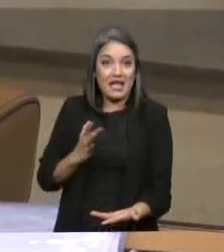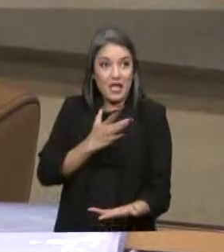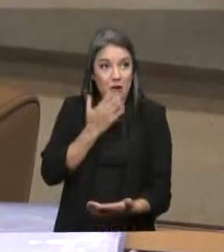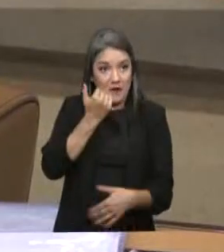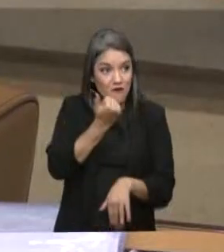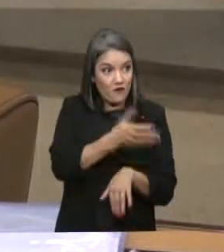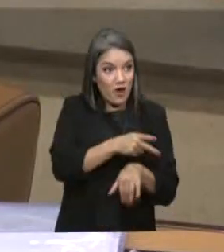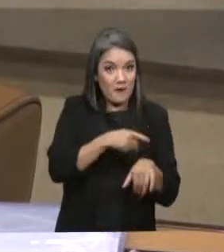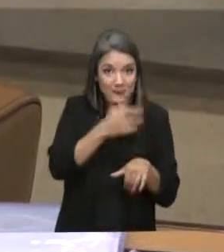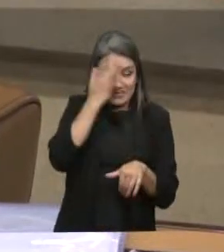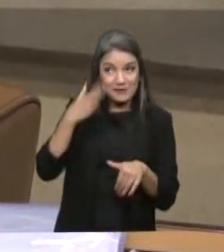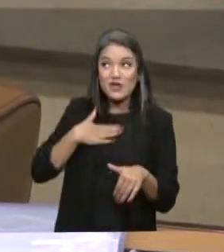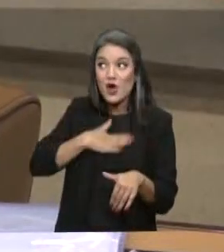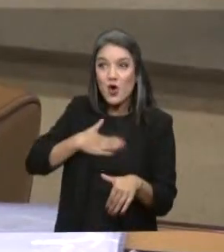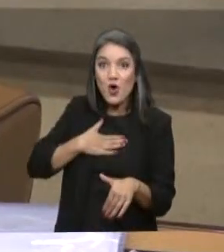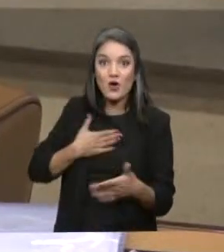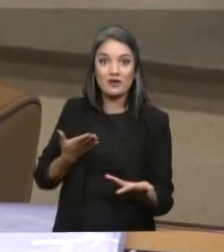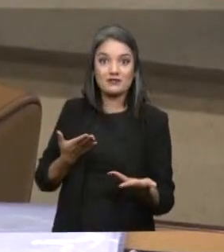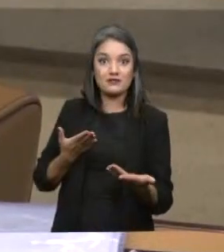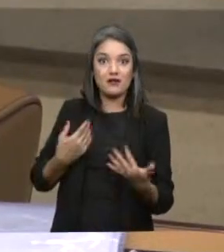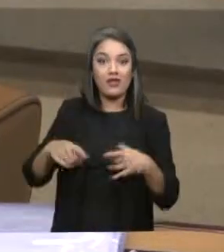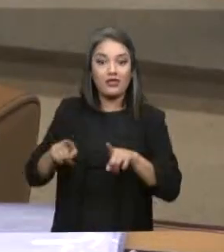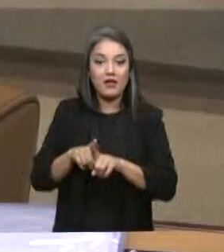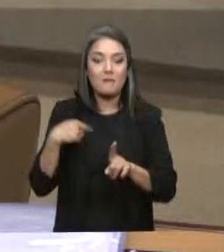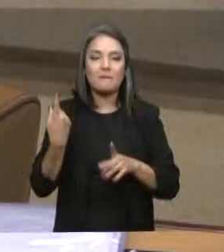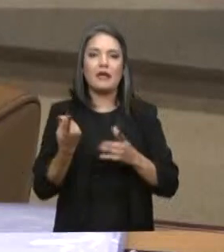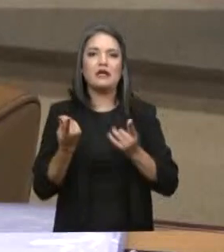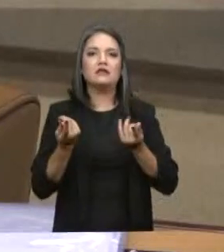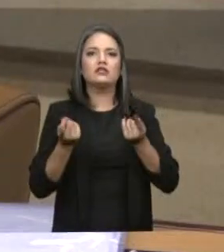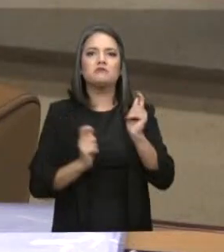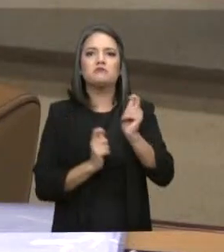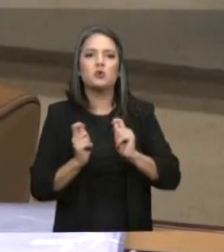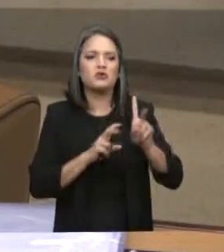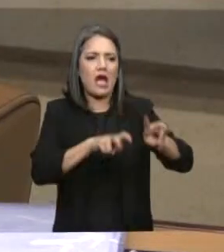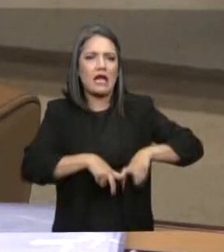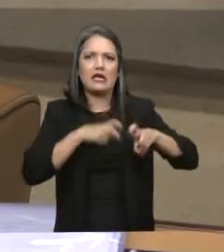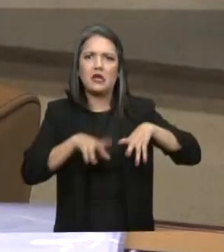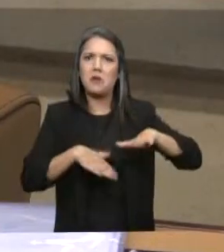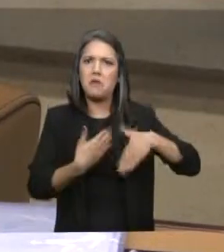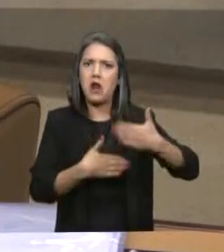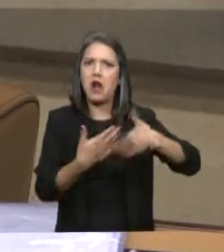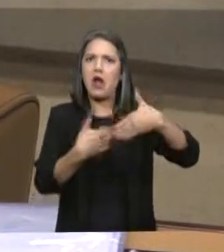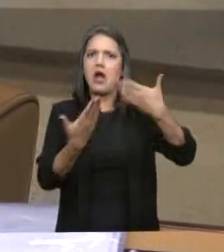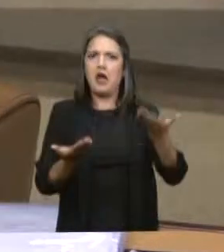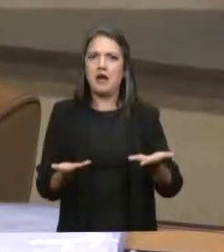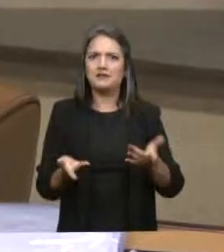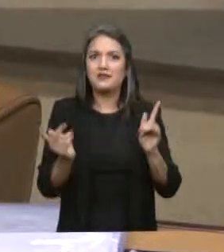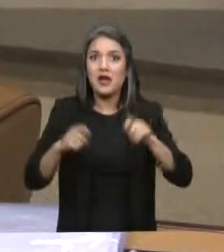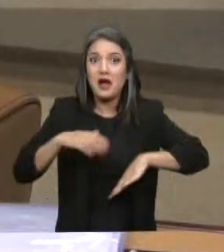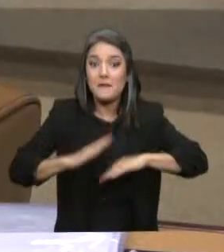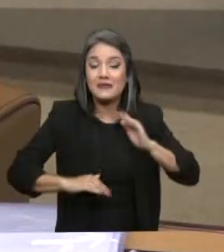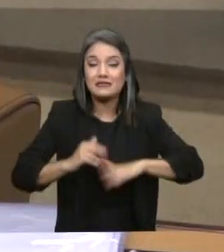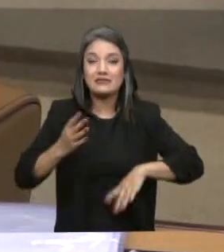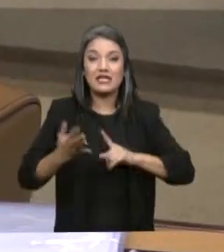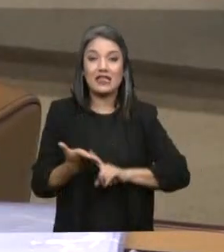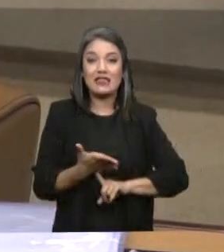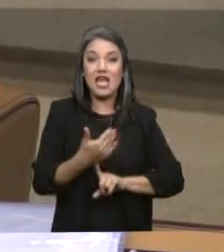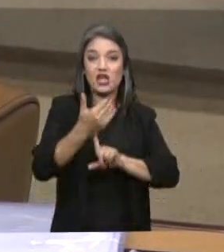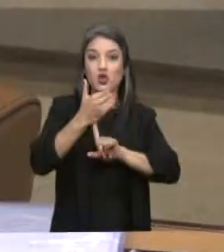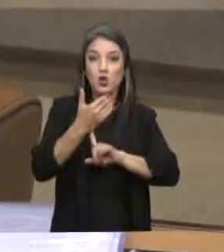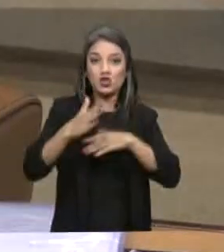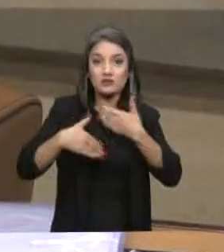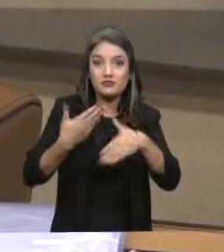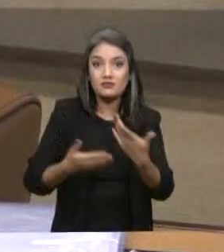pela nossa capacidade de produção a nossa liderança na área agrícola a nossa capacidade de inovação tecnológica